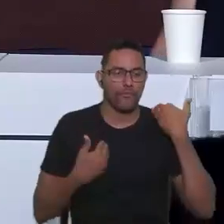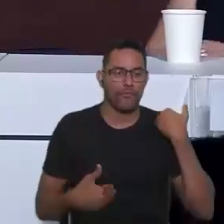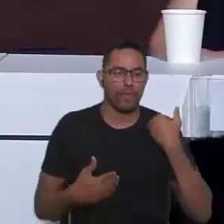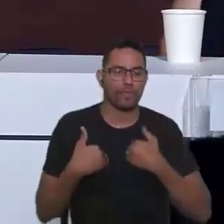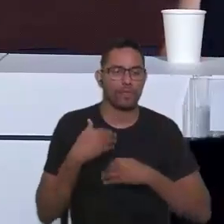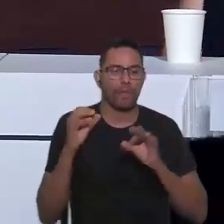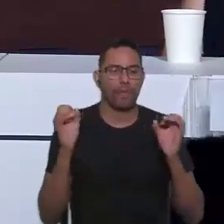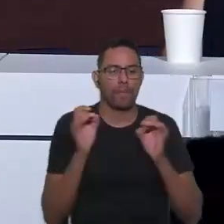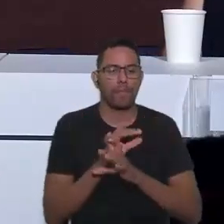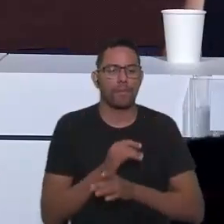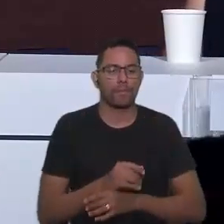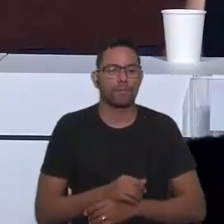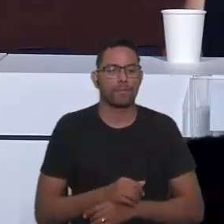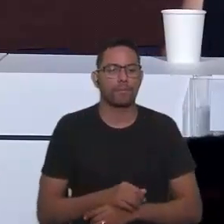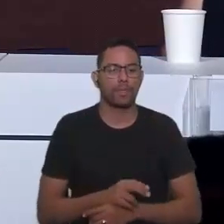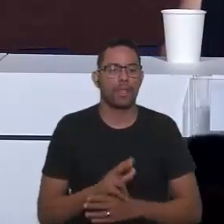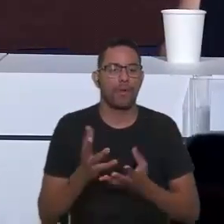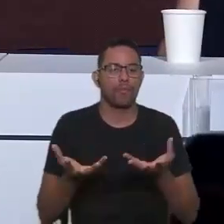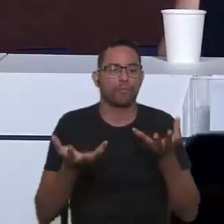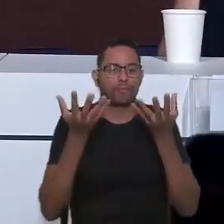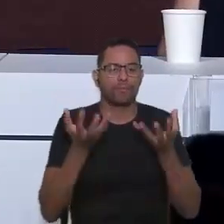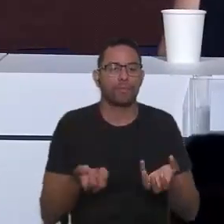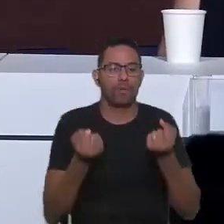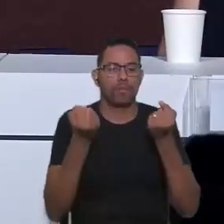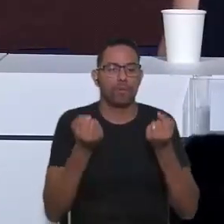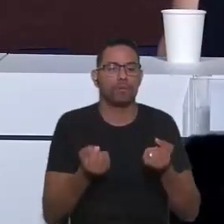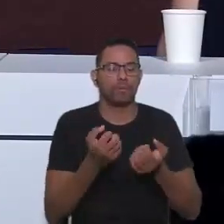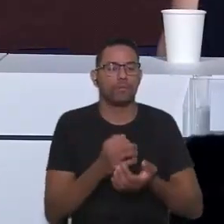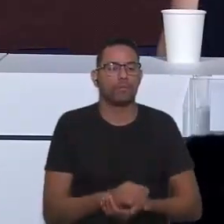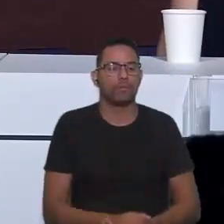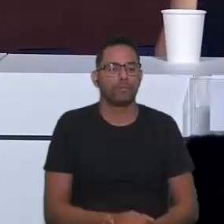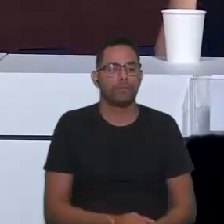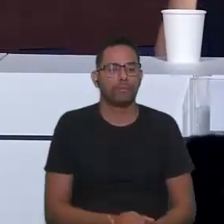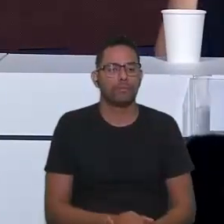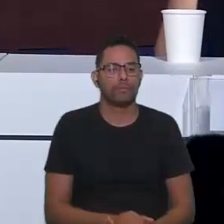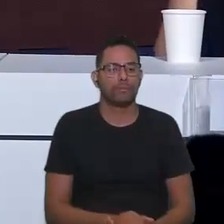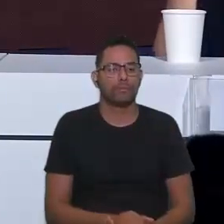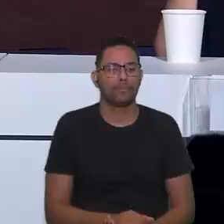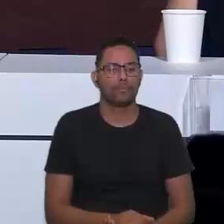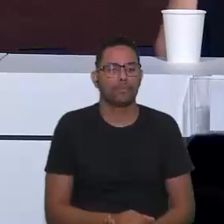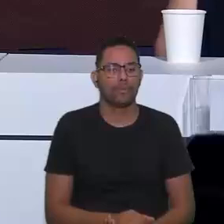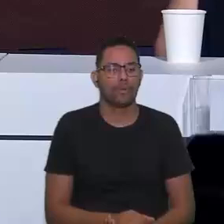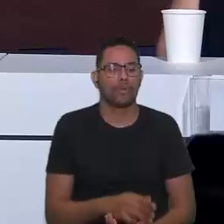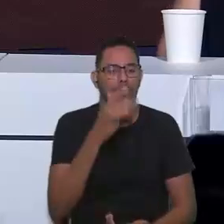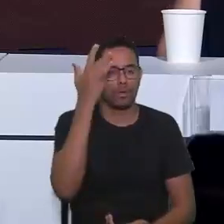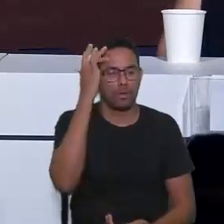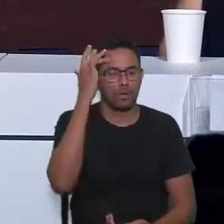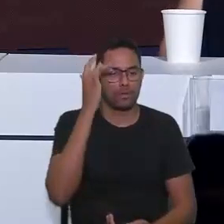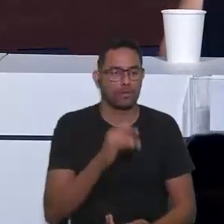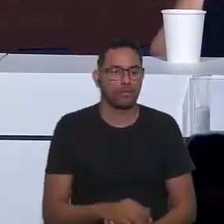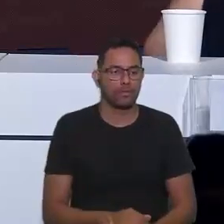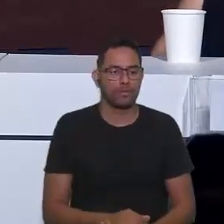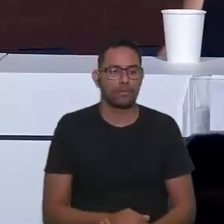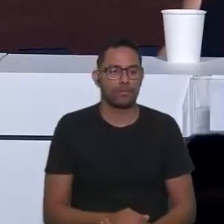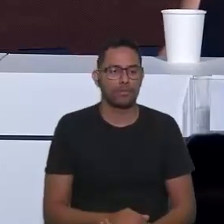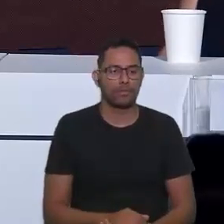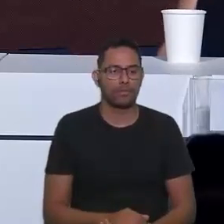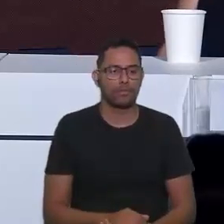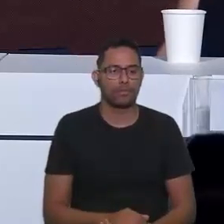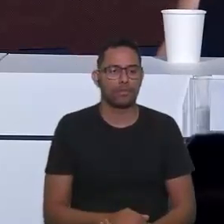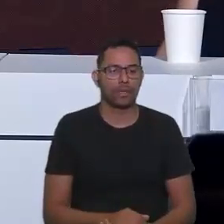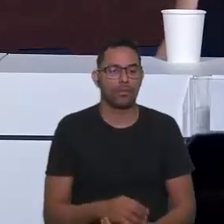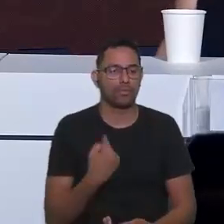mais preparada para levantar peso. Mas eu acho que somos, ao mesmo tempo, o